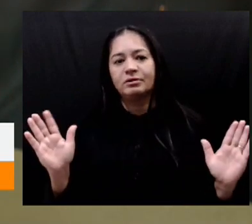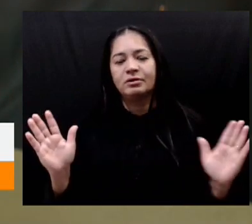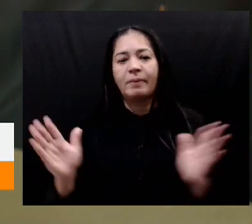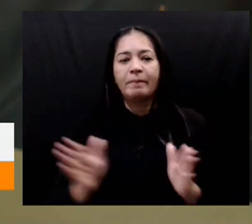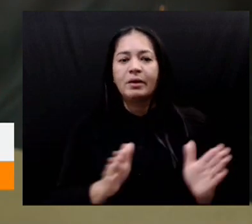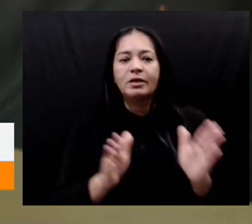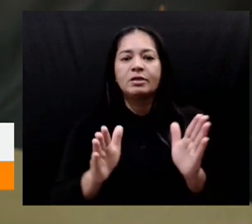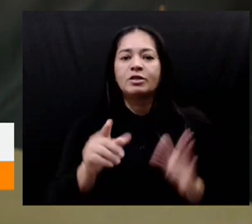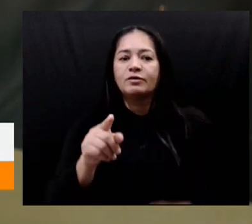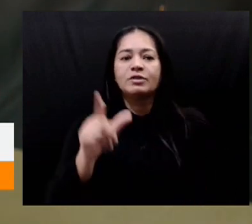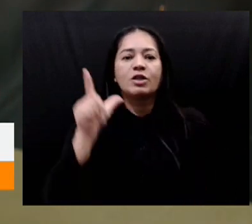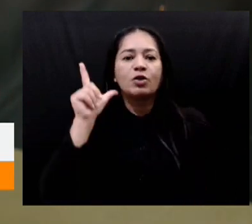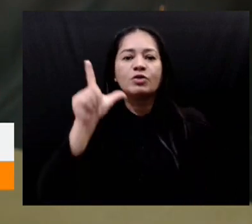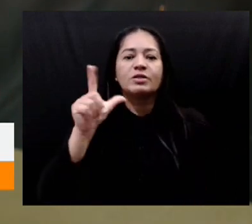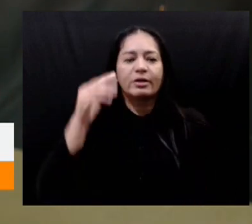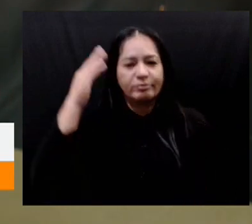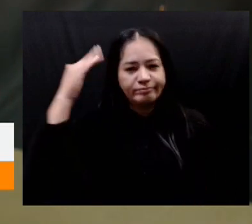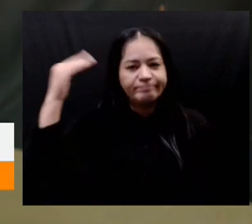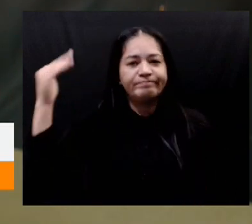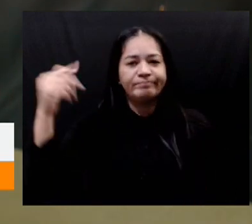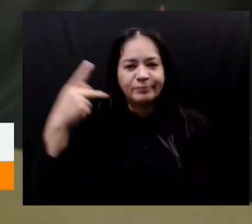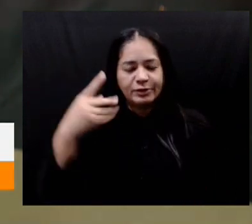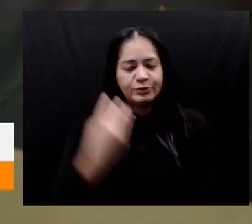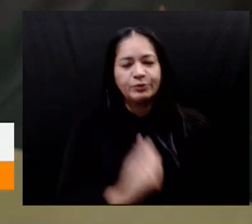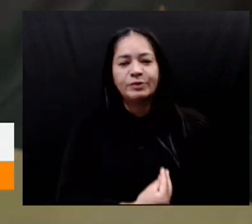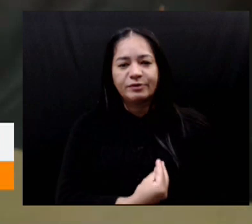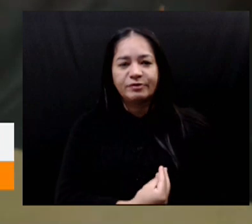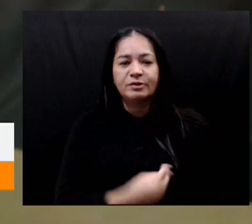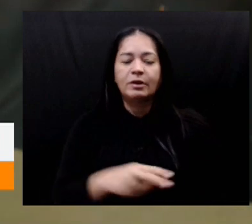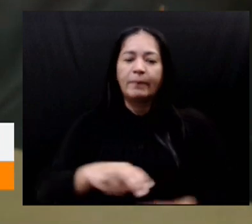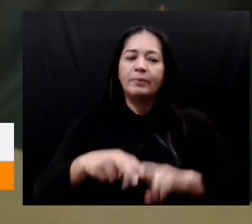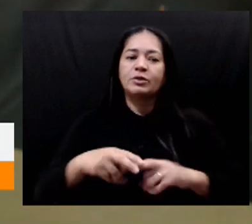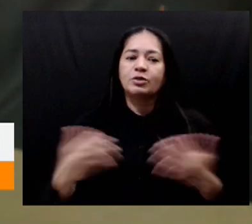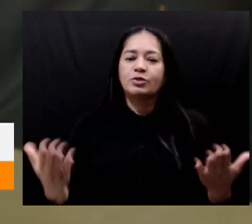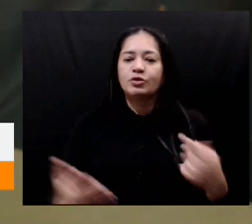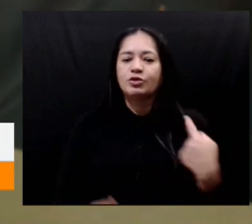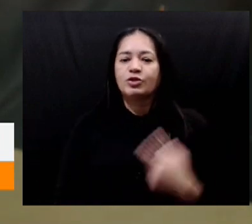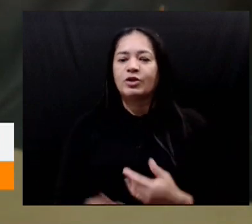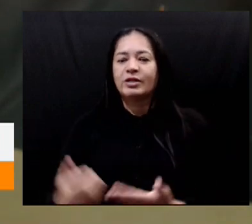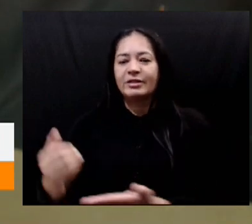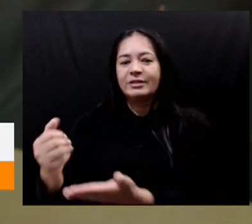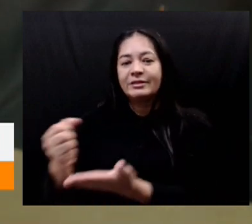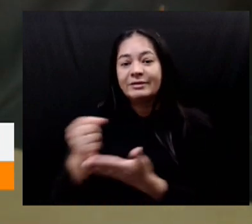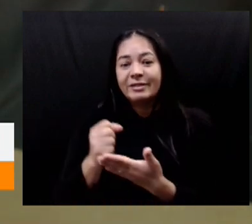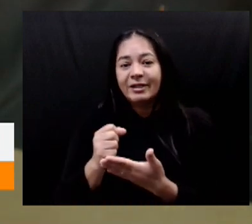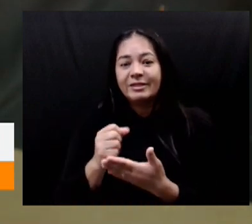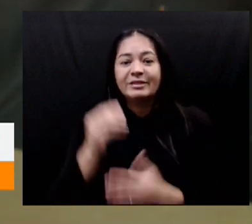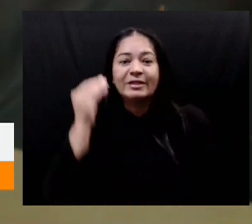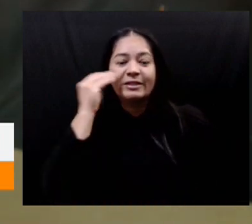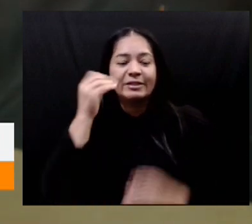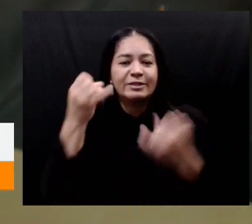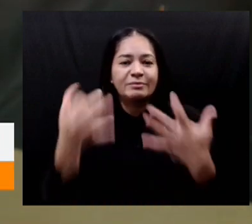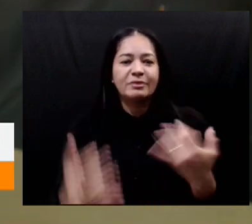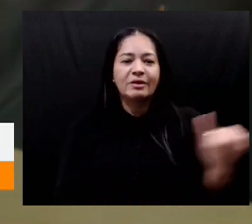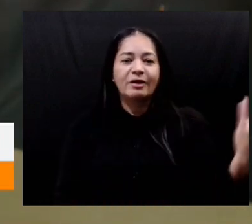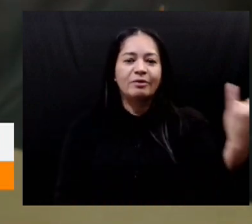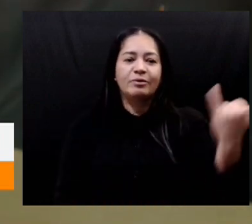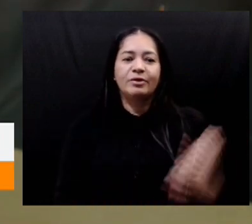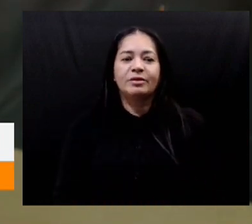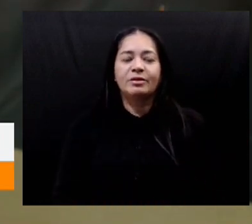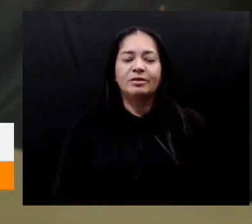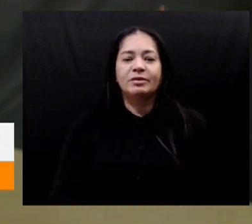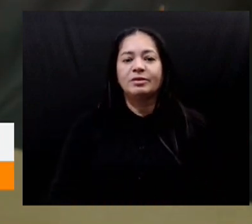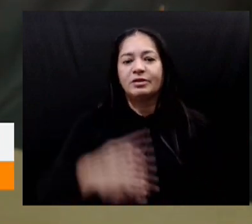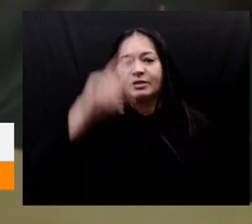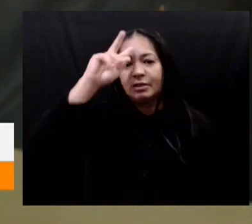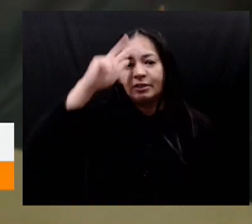um sucesso na sua vida. Então é por isso que a gente traz aqui e tenta explicar para você a importância, né, do conhecimento e a importância